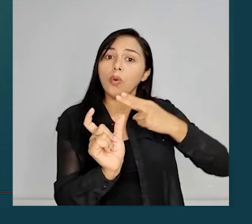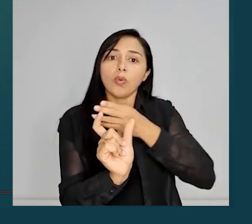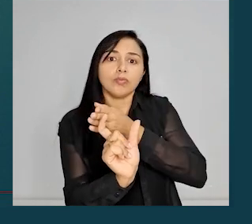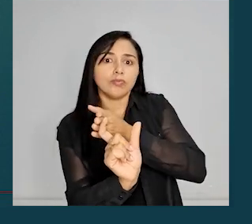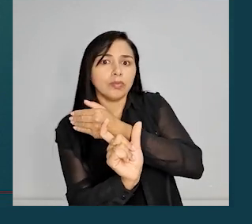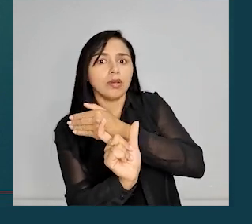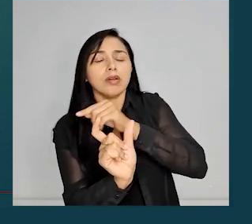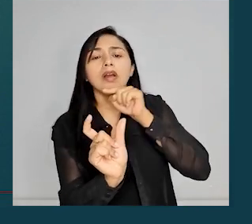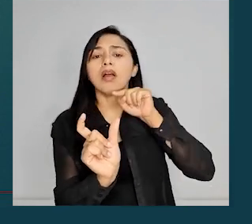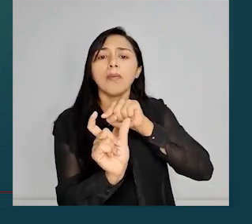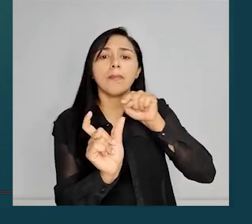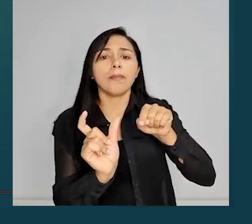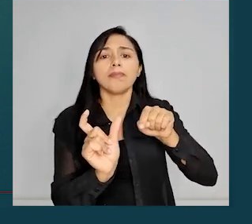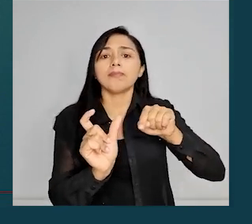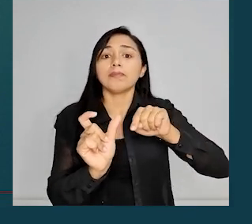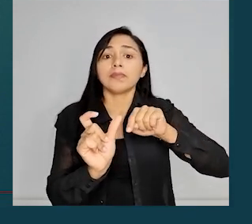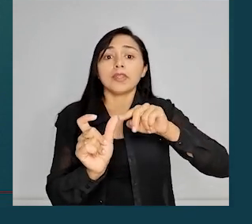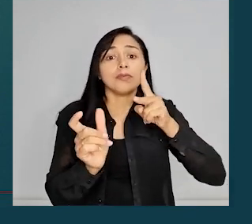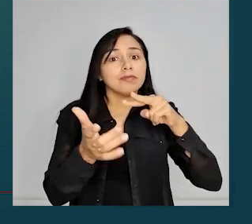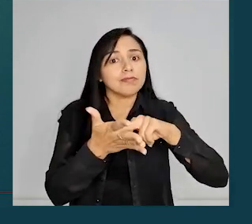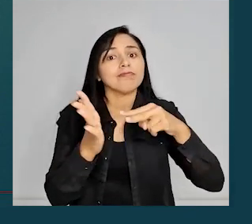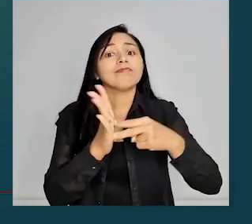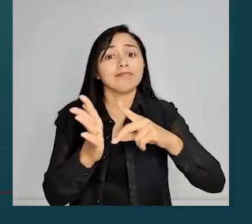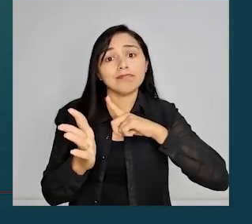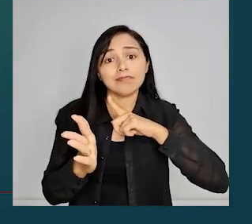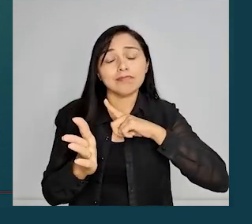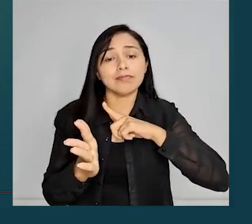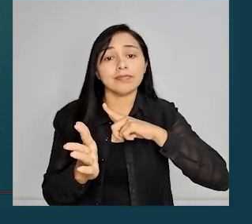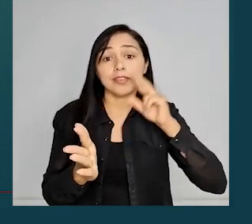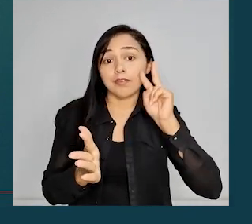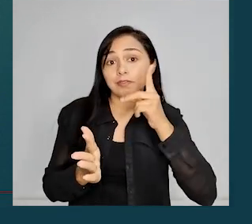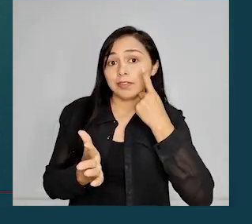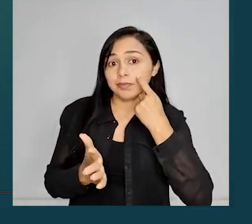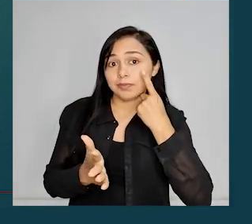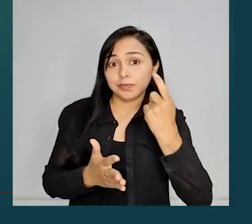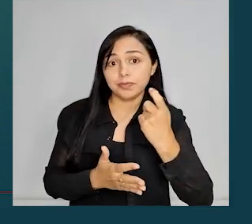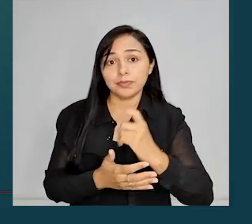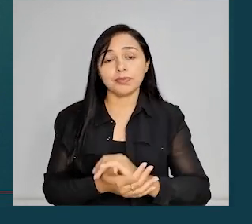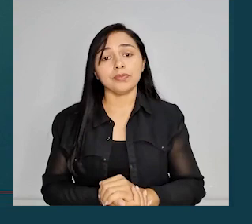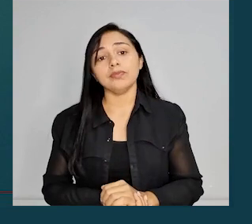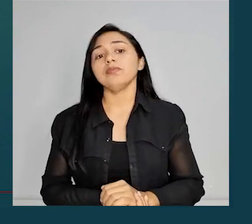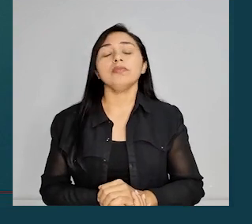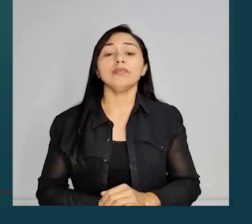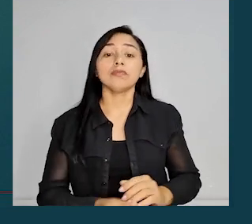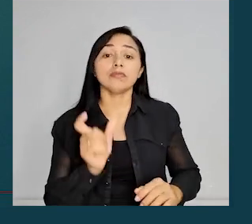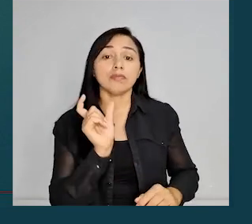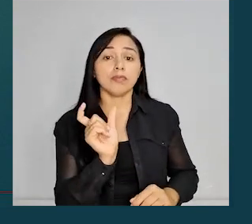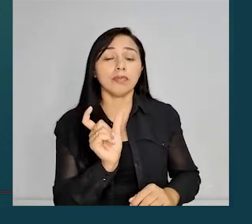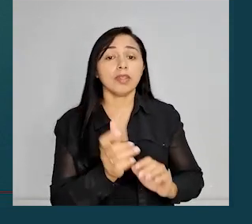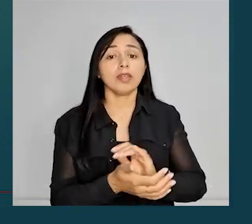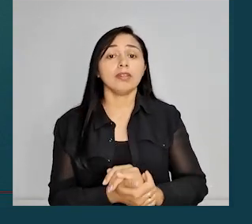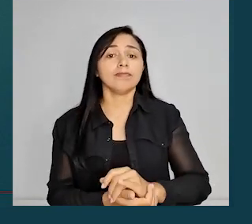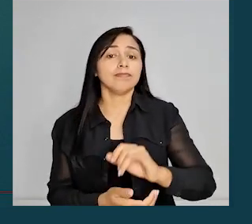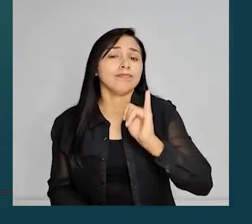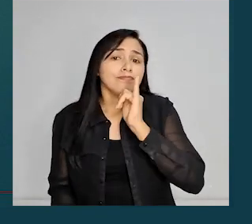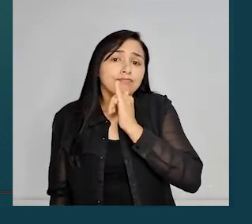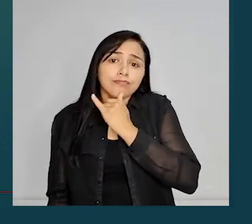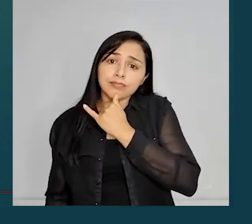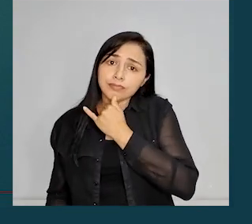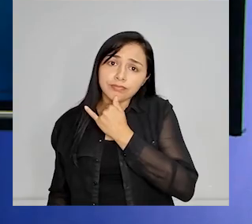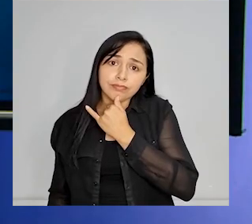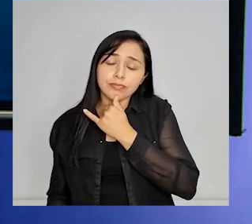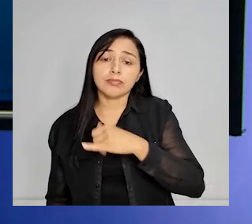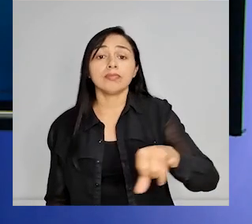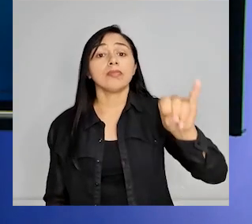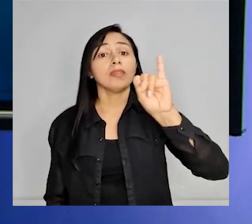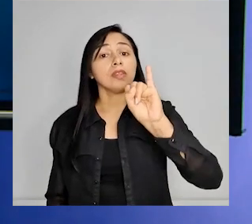continua tendo significado. Olha que interessante. Nós temos aqui a palavra infelizmente. A gente diz que